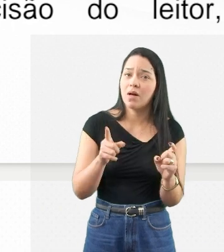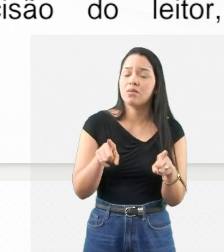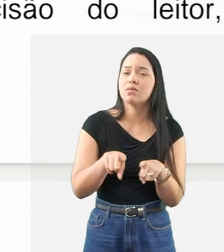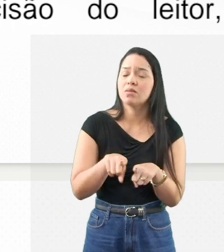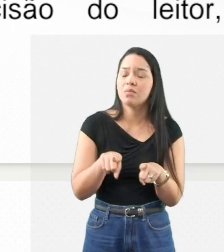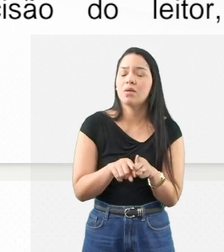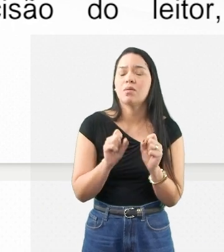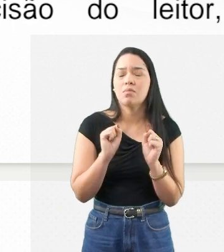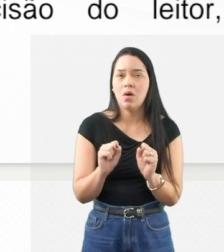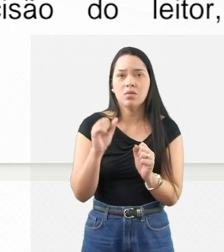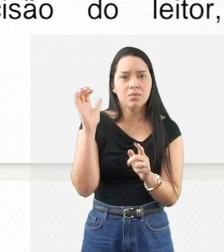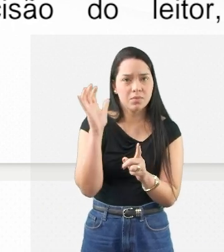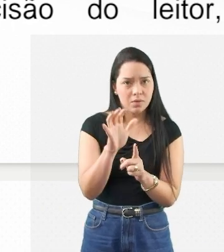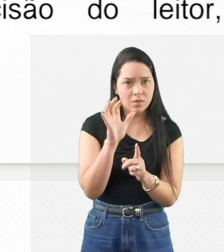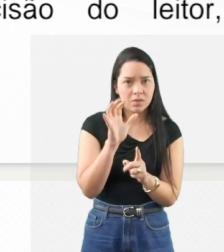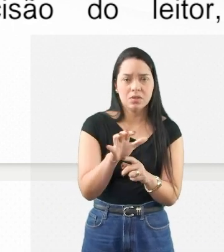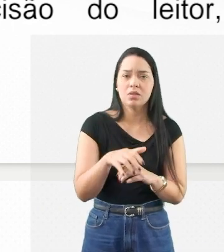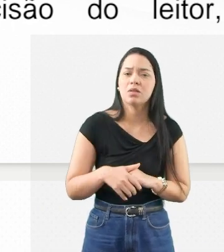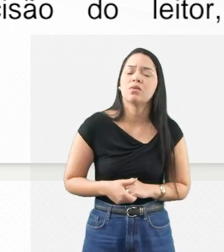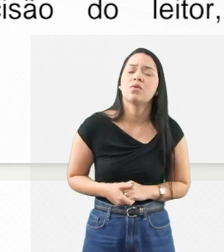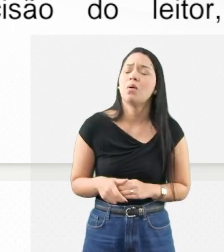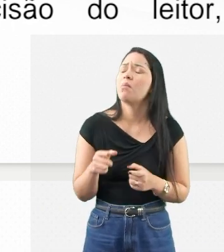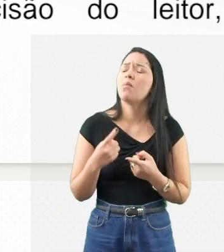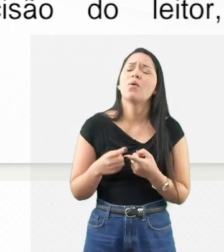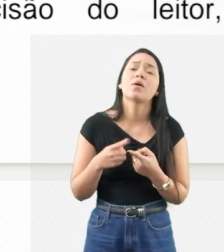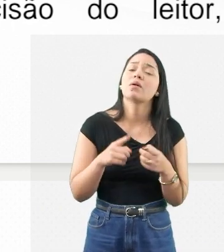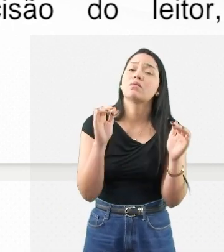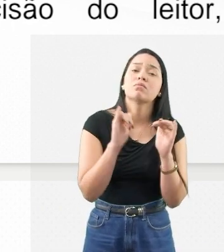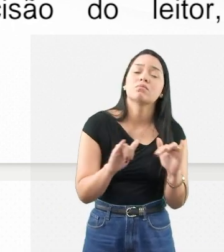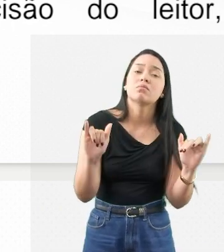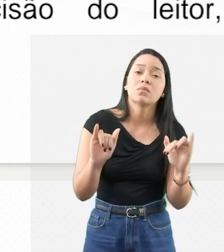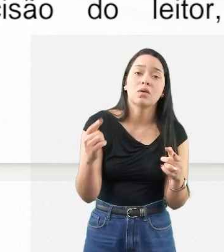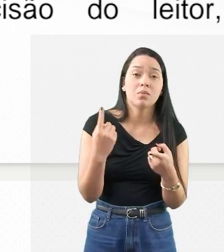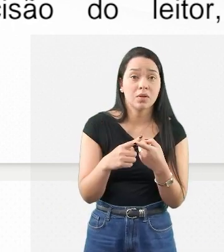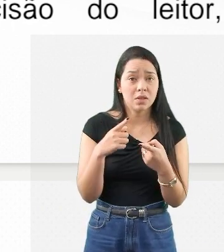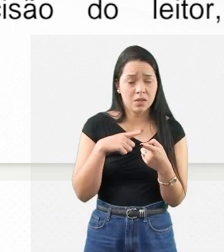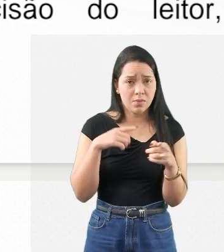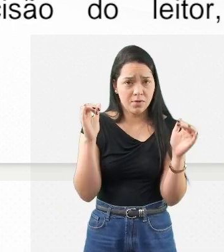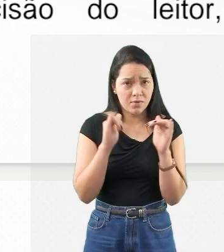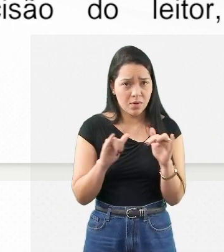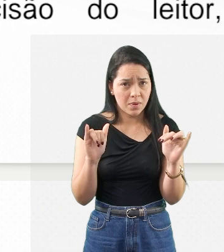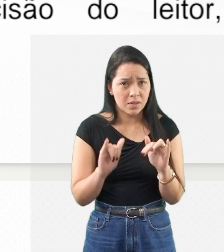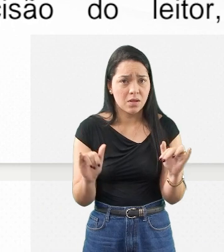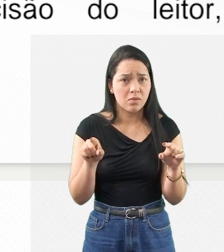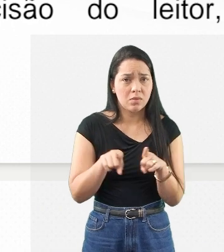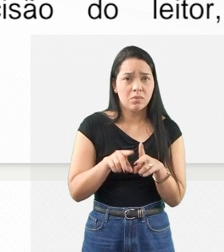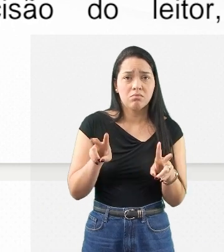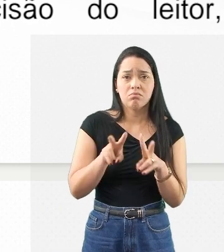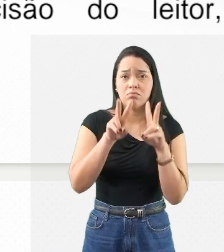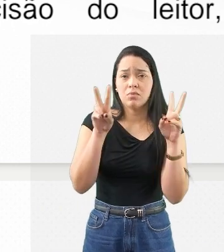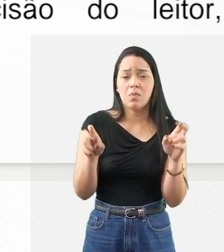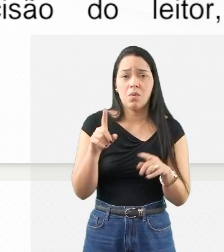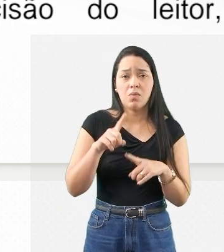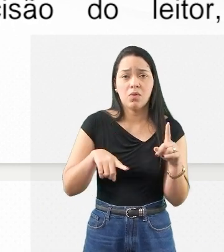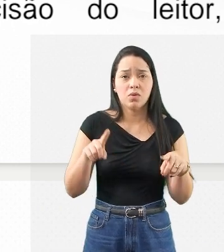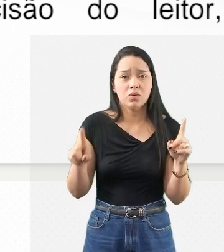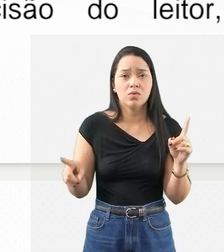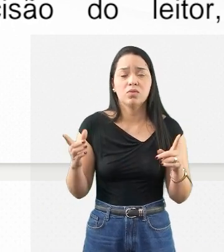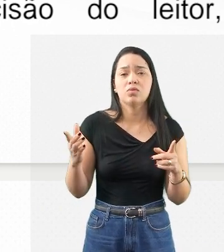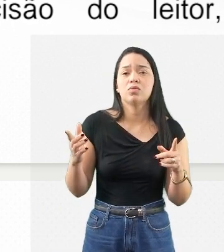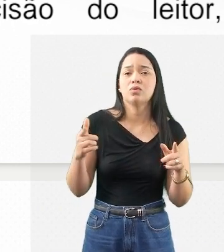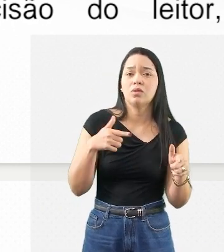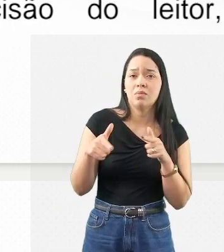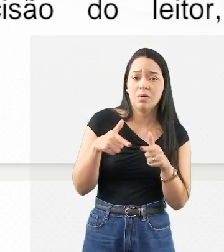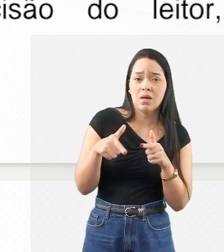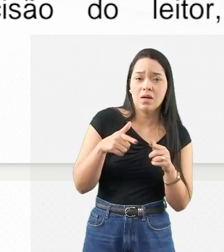pode ser persuasivo. Por que informativo? Porque ele passa uma informação de dados sobre produtos, serviços ou